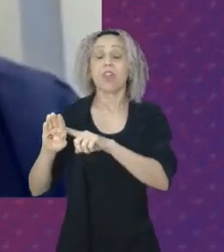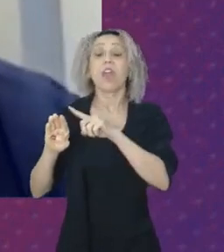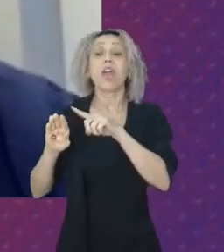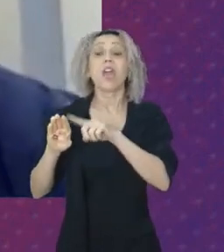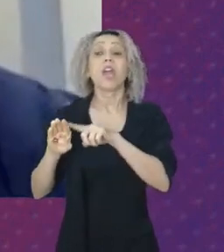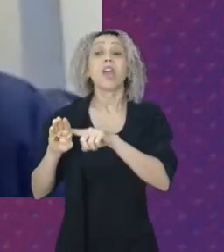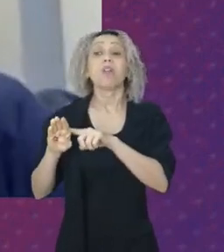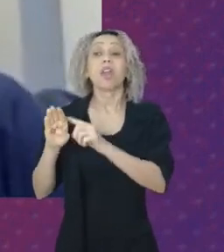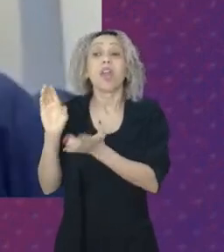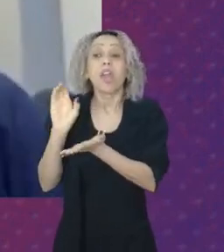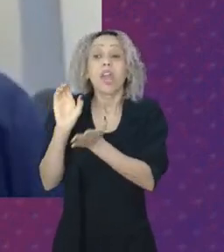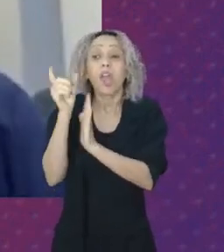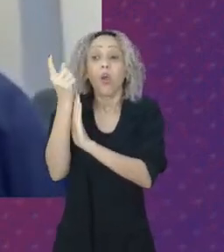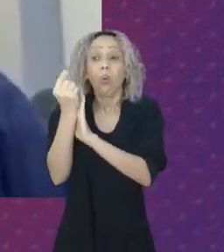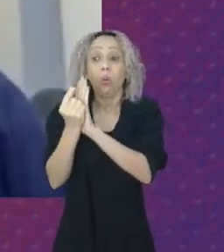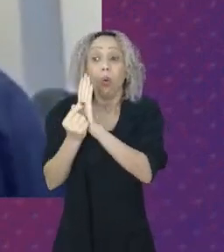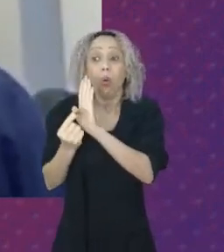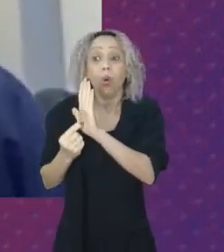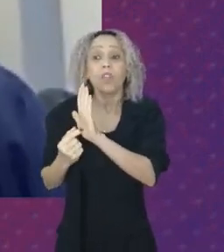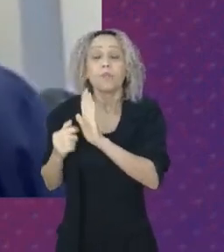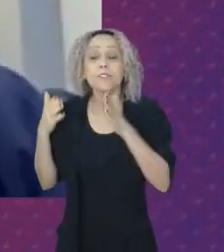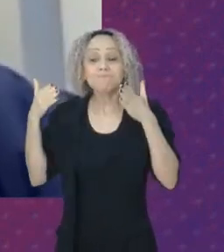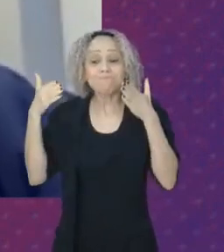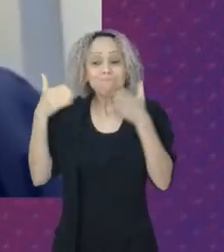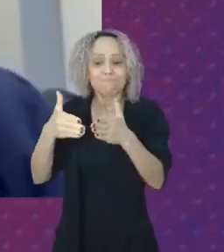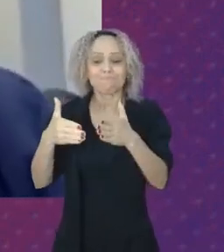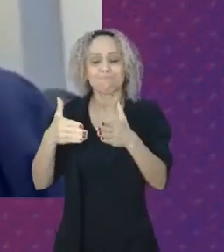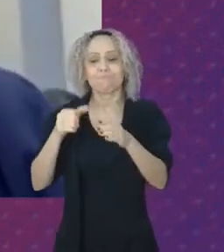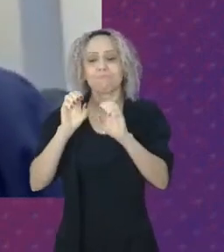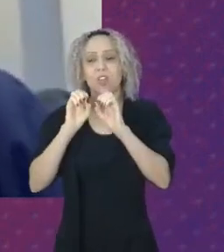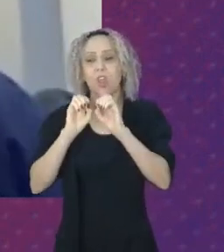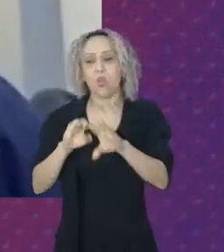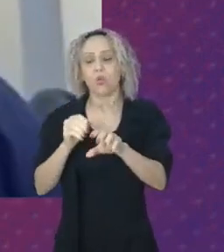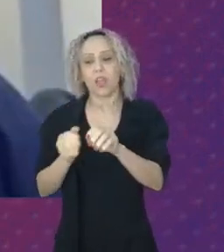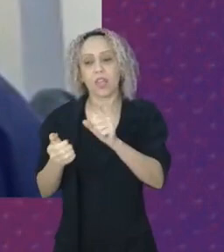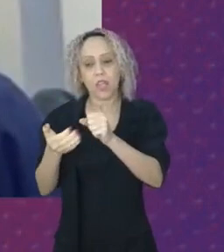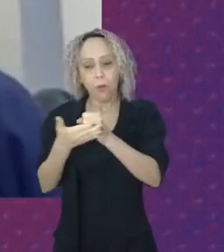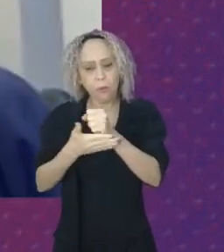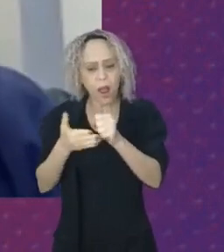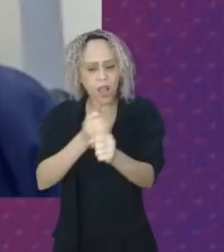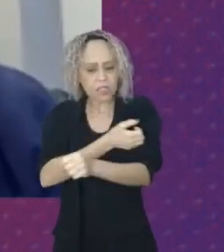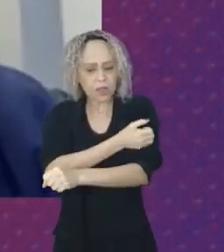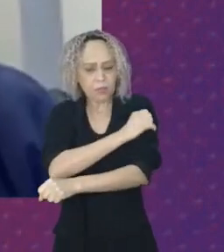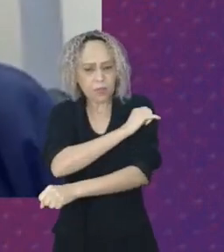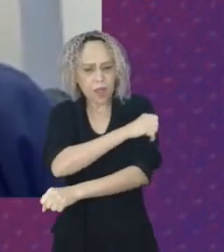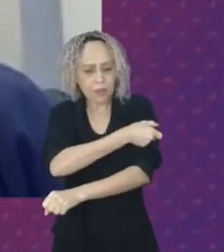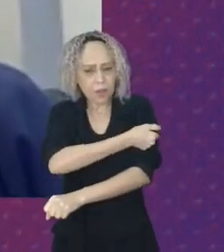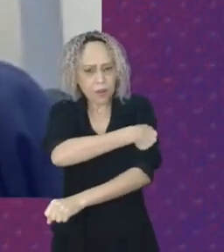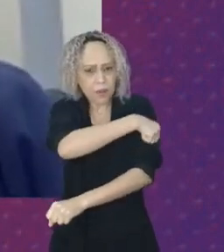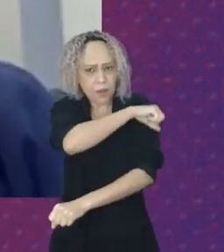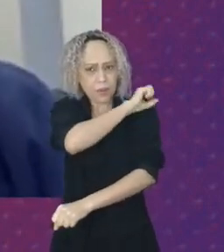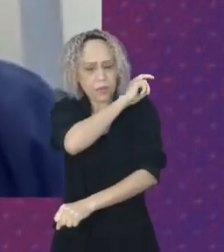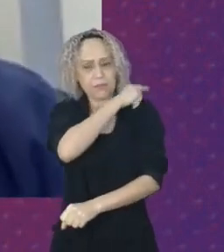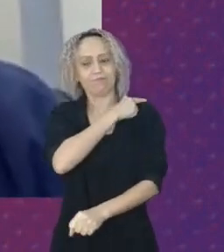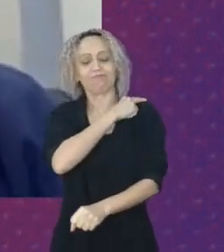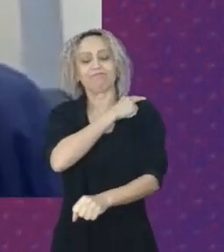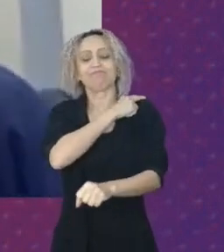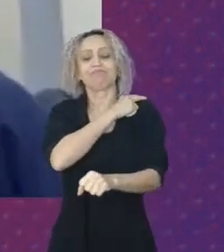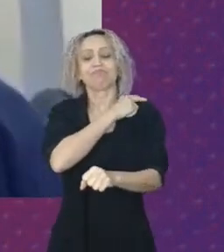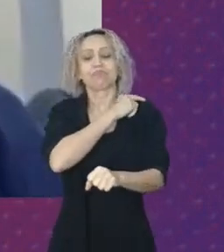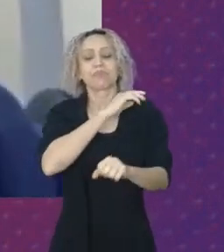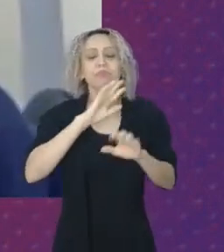até 2007 nós convivíamos no país com municípios no nosso